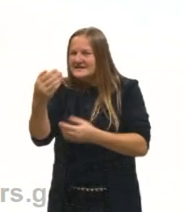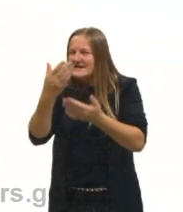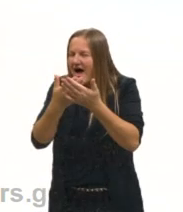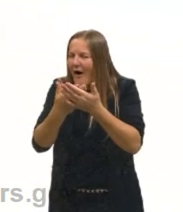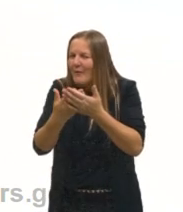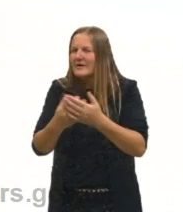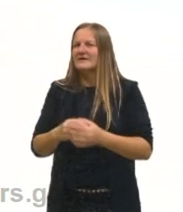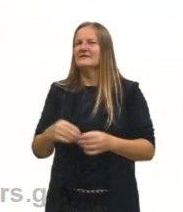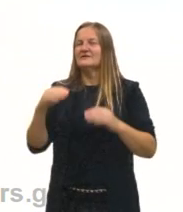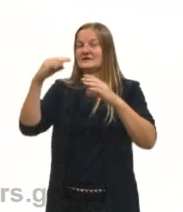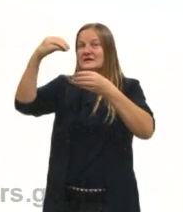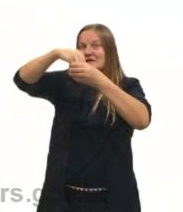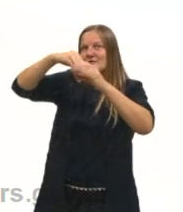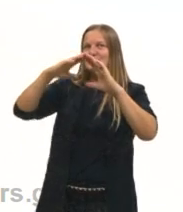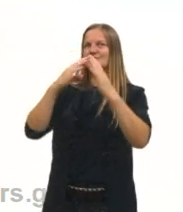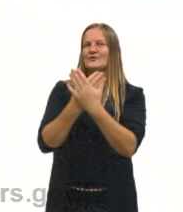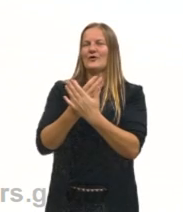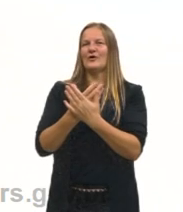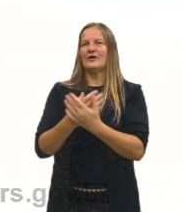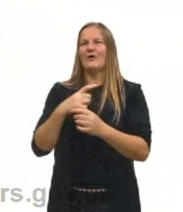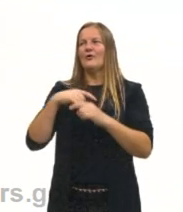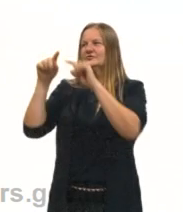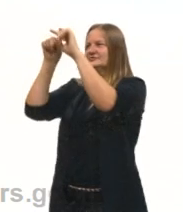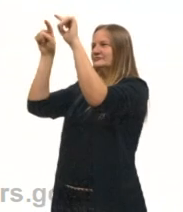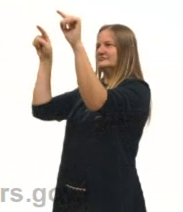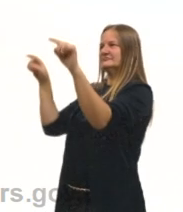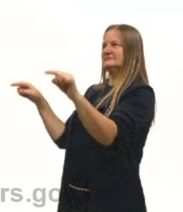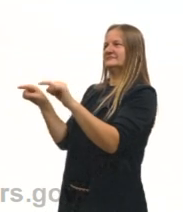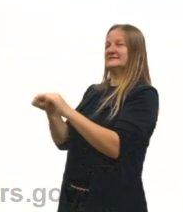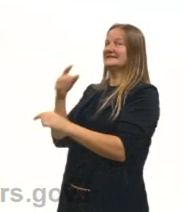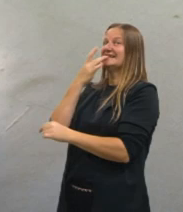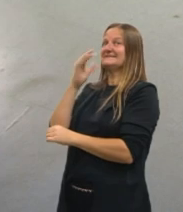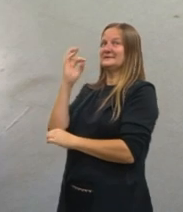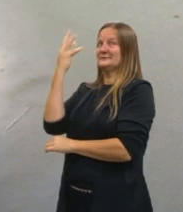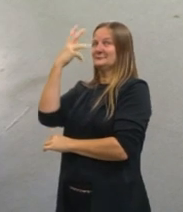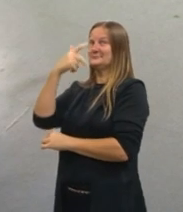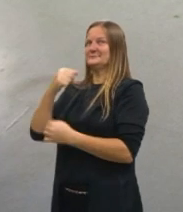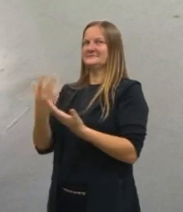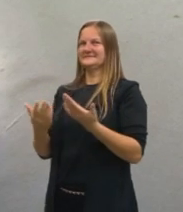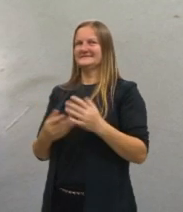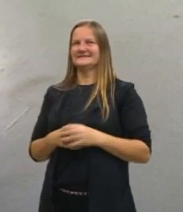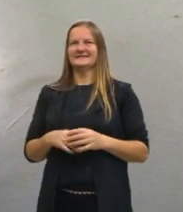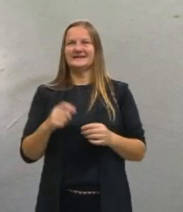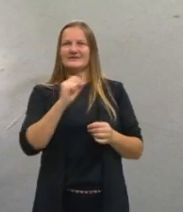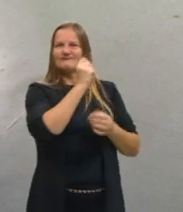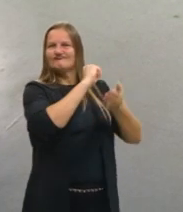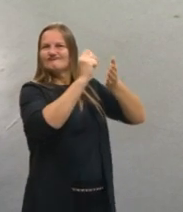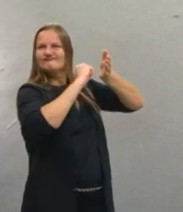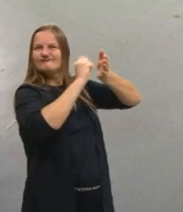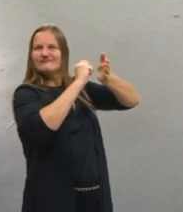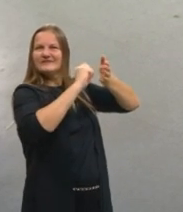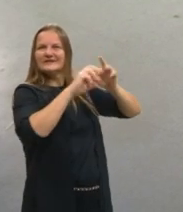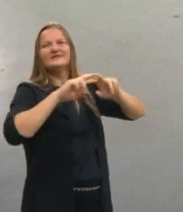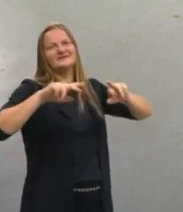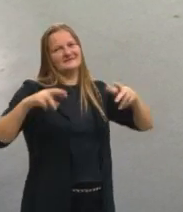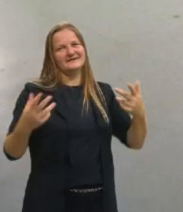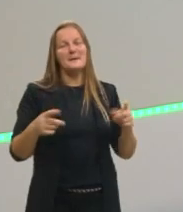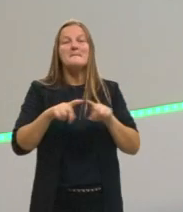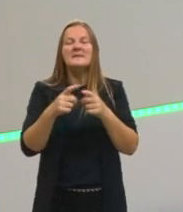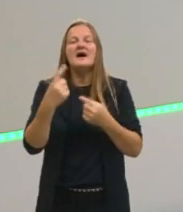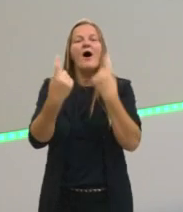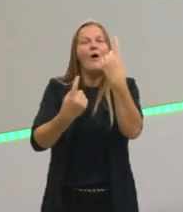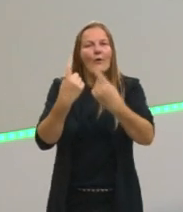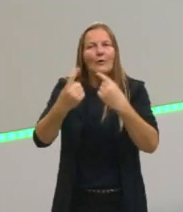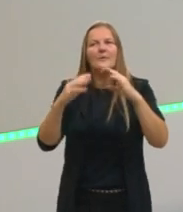ainda na escola hoje nós temos esses quadros nessas louças brancas o quadro branco que é com canetão Mas ainda tem